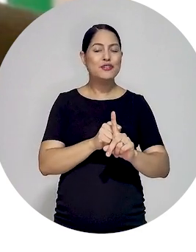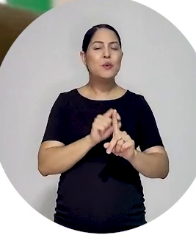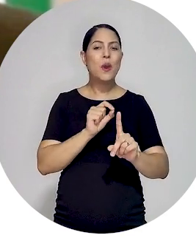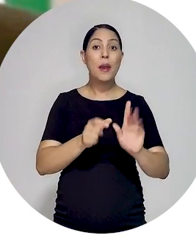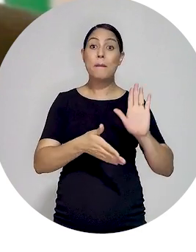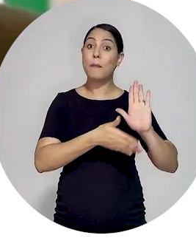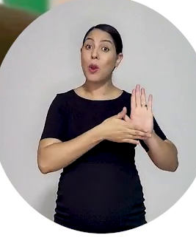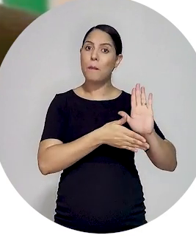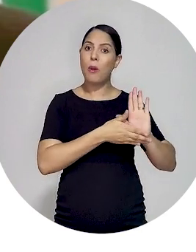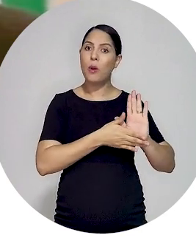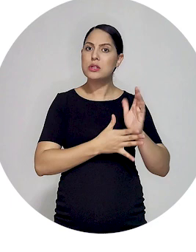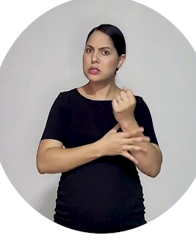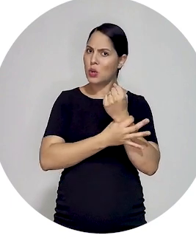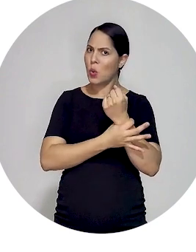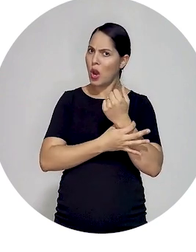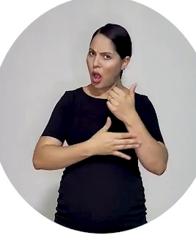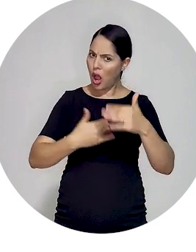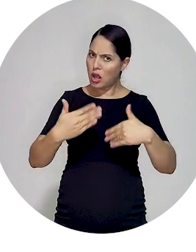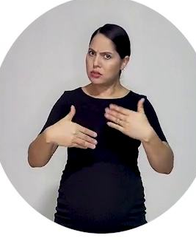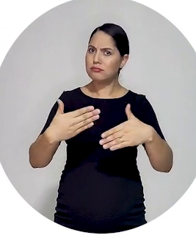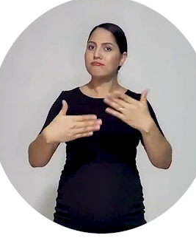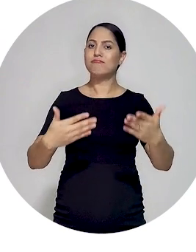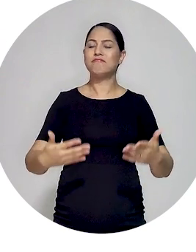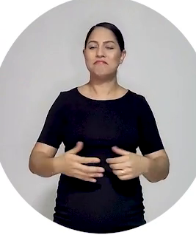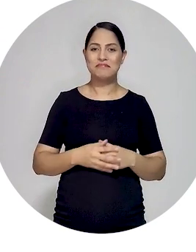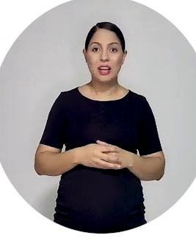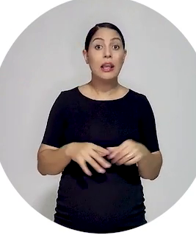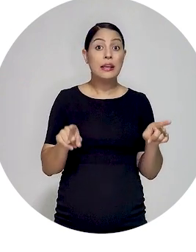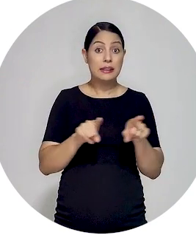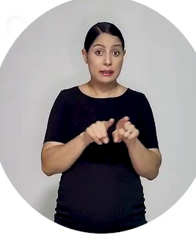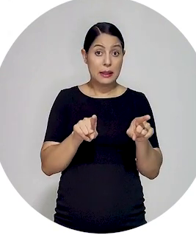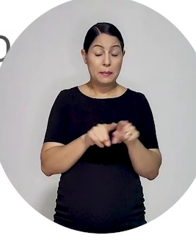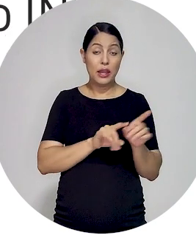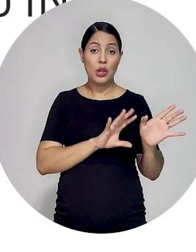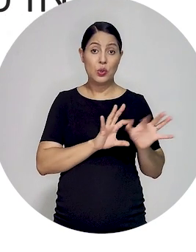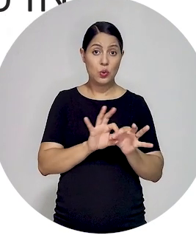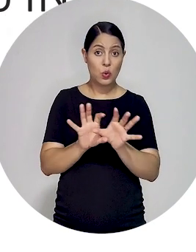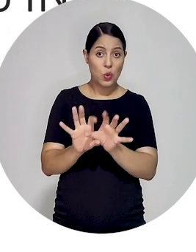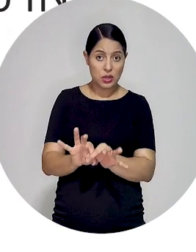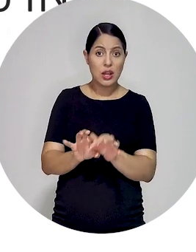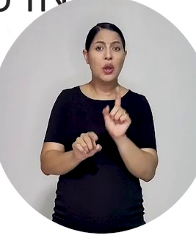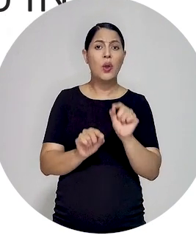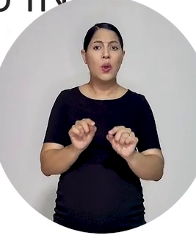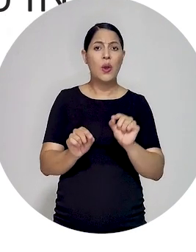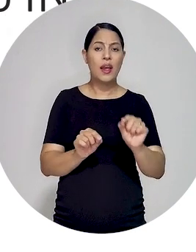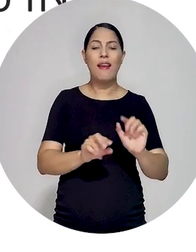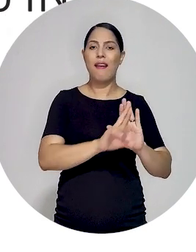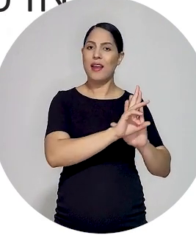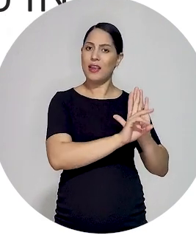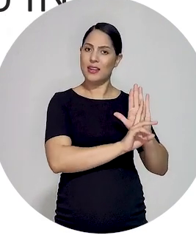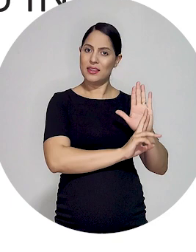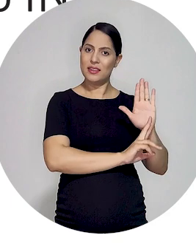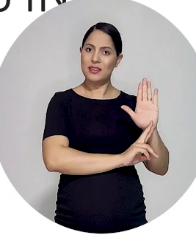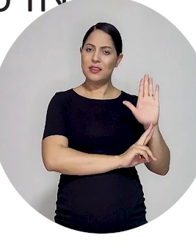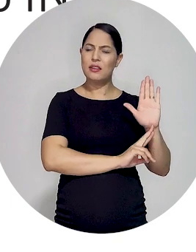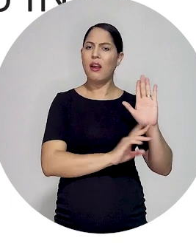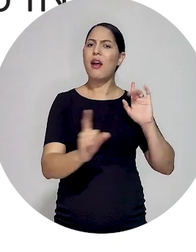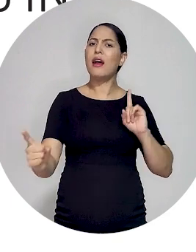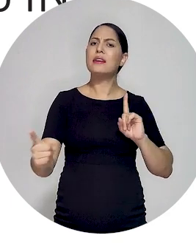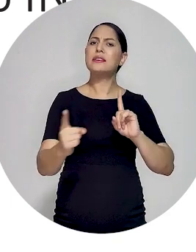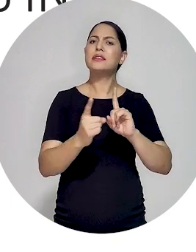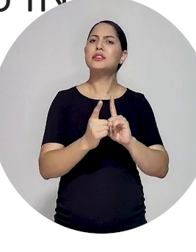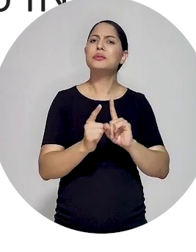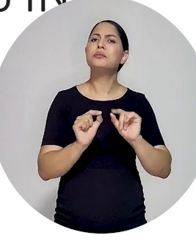à sociedade. Fecha aspas. A OAB Nacional conquistou uma cadeira no Comitê Executivo formado para fiscalizar o adequado andamento